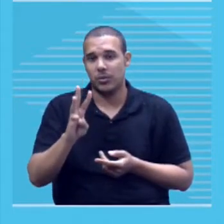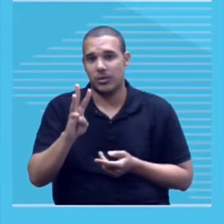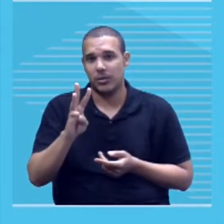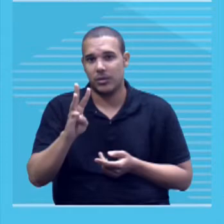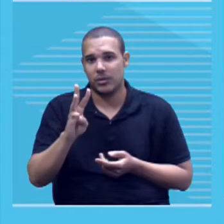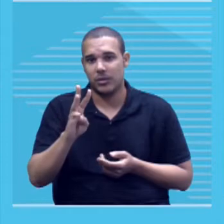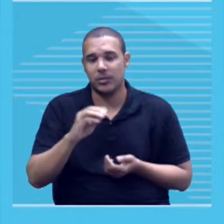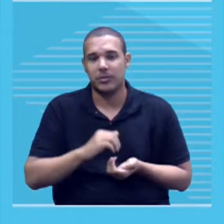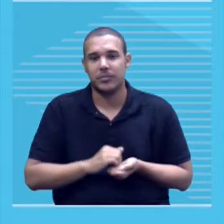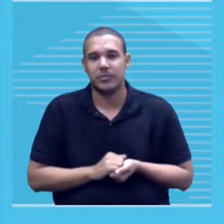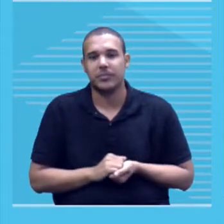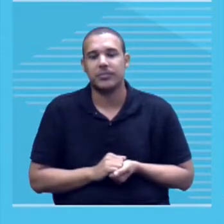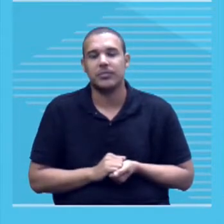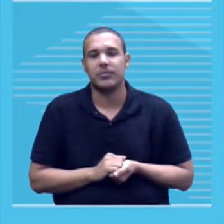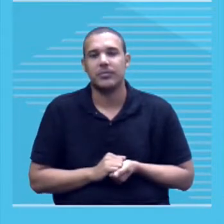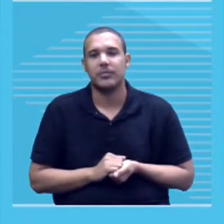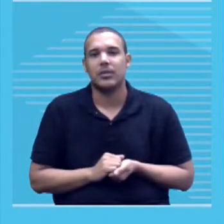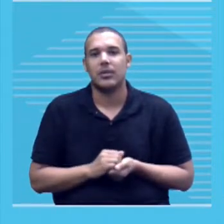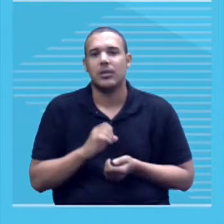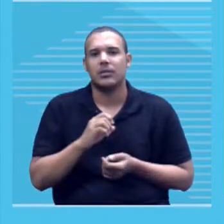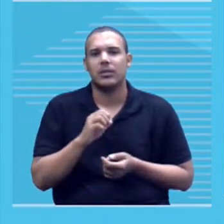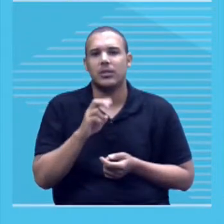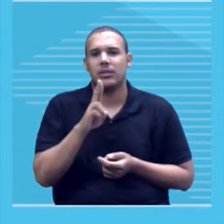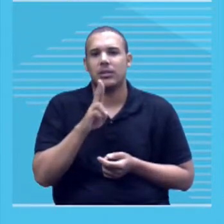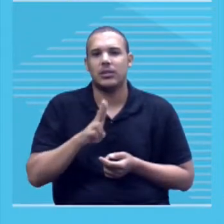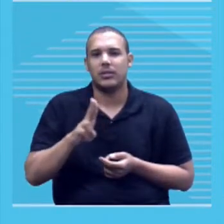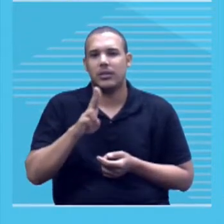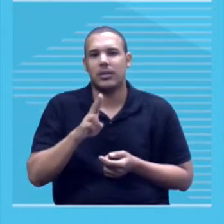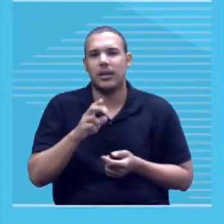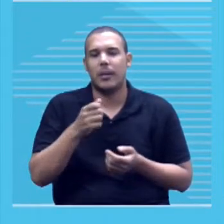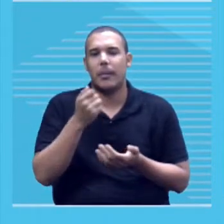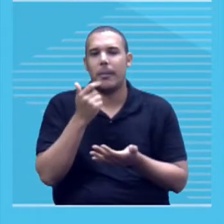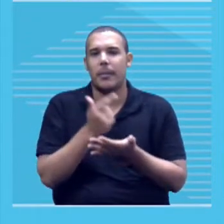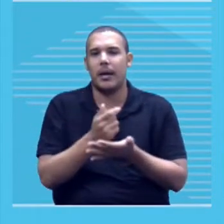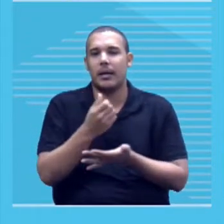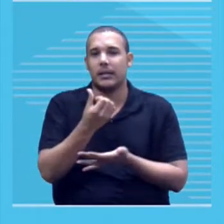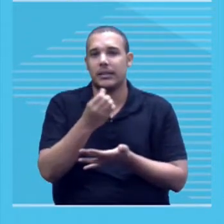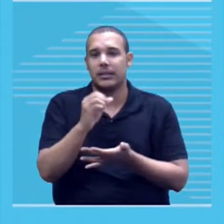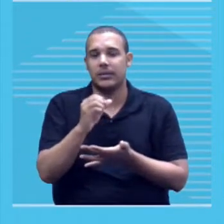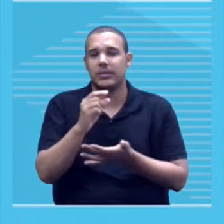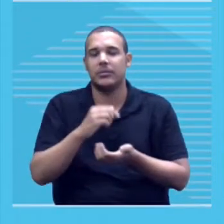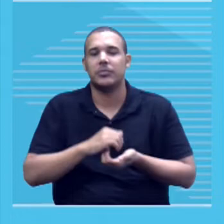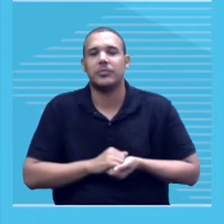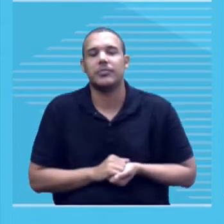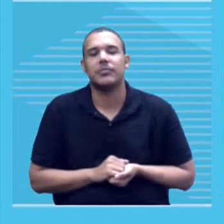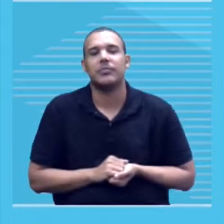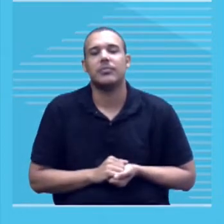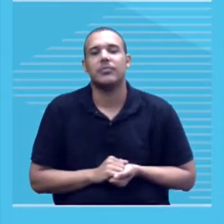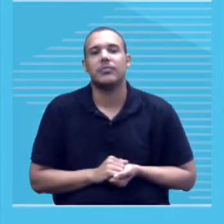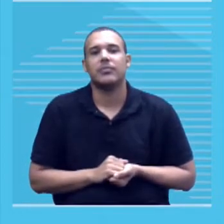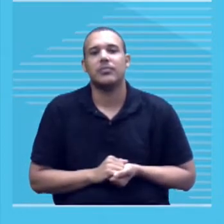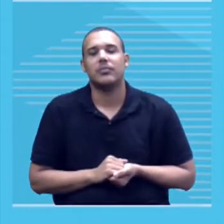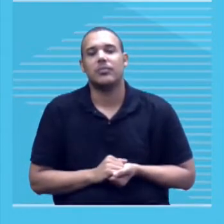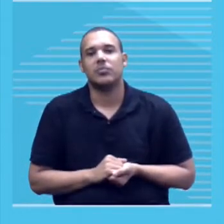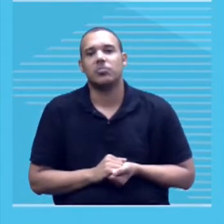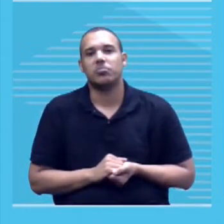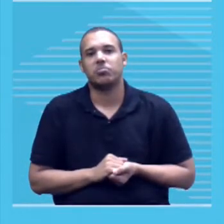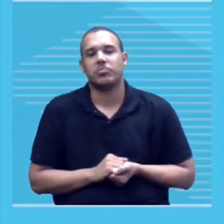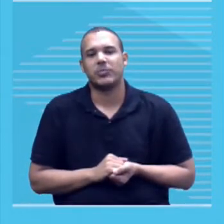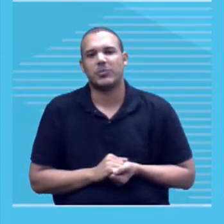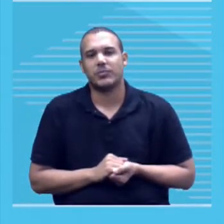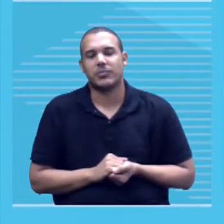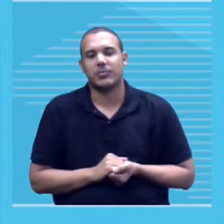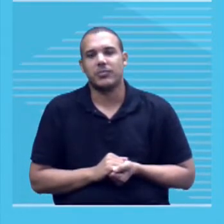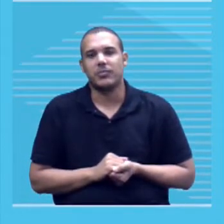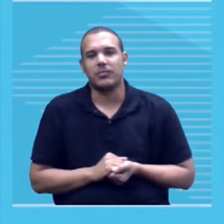cada kWh que você usava, você pagava uma taxa de 62 centavos para aquela utilização. Tá. Essa parte